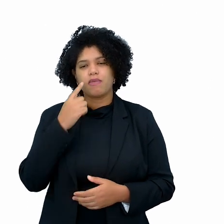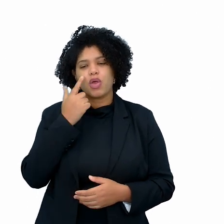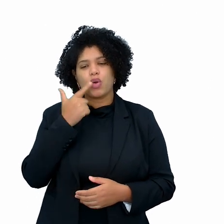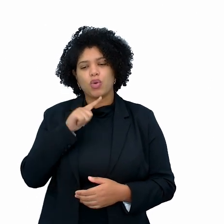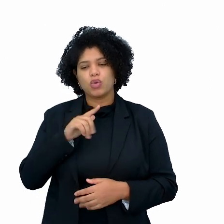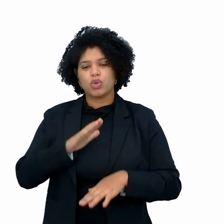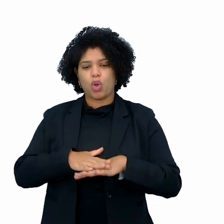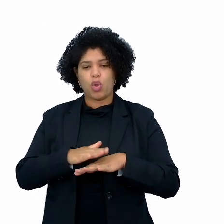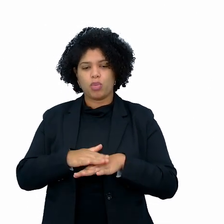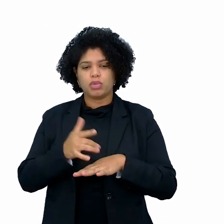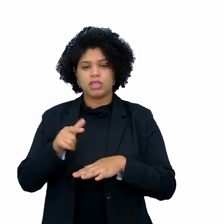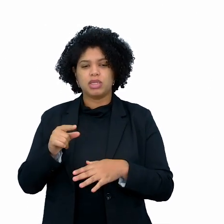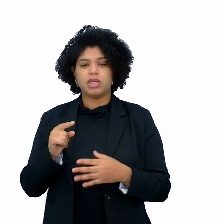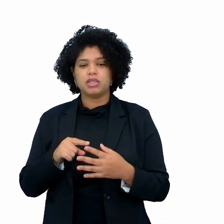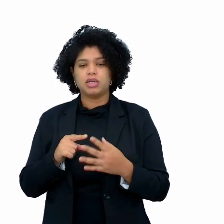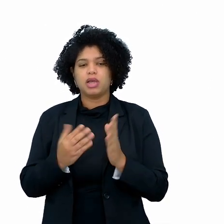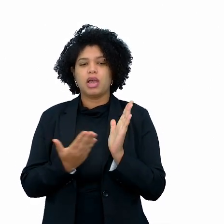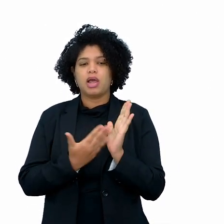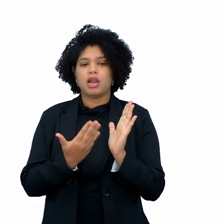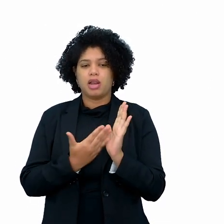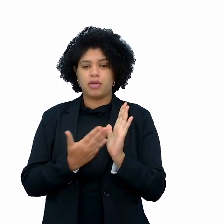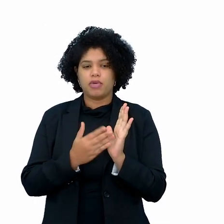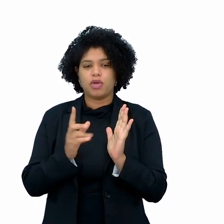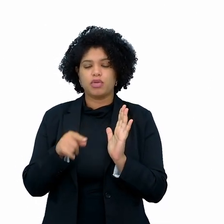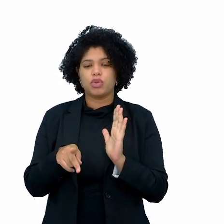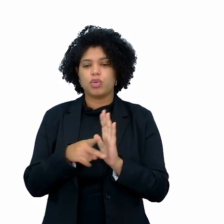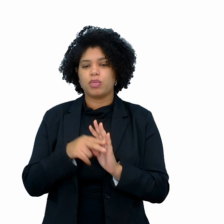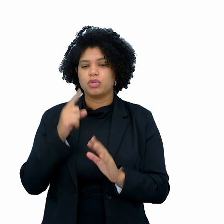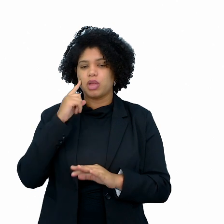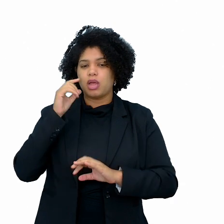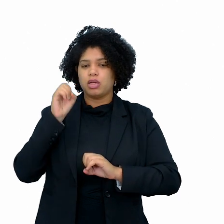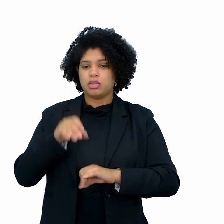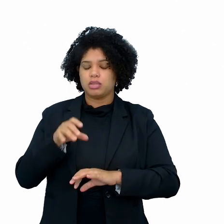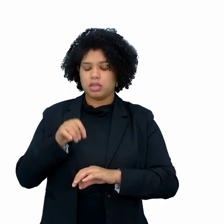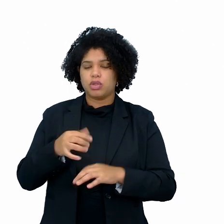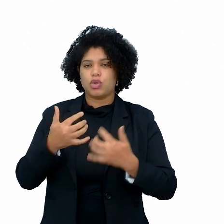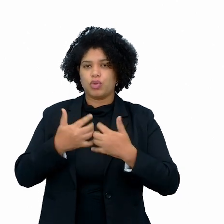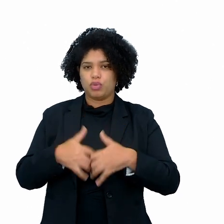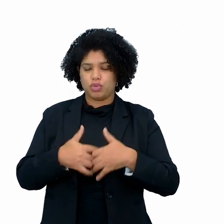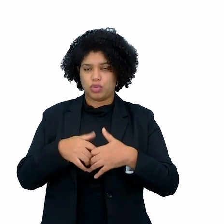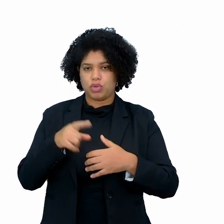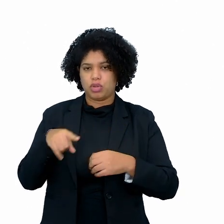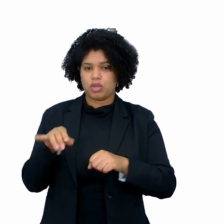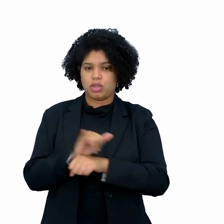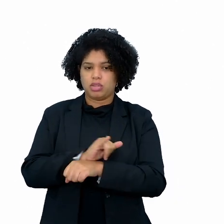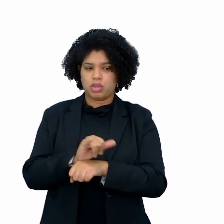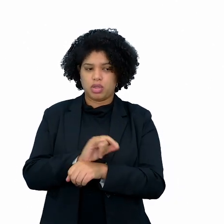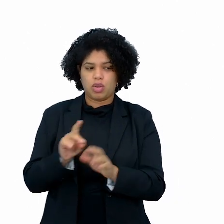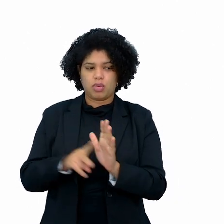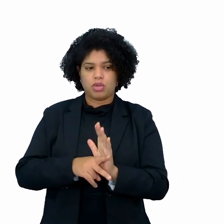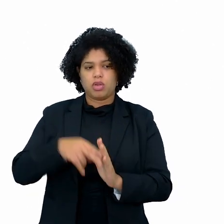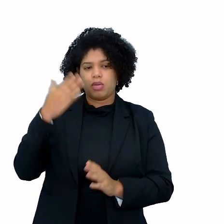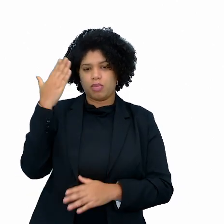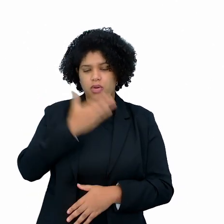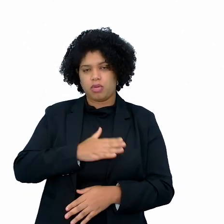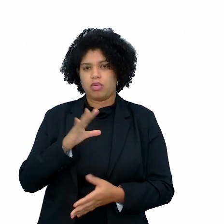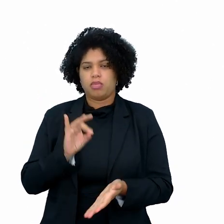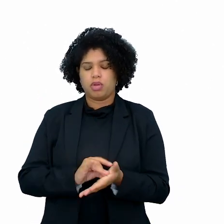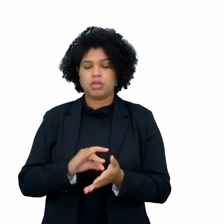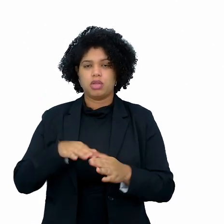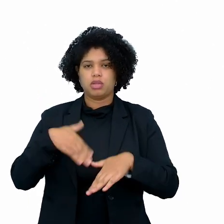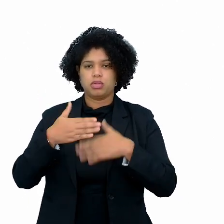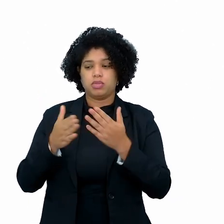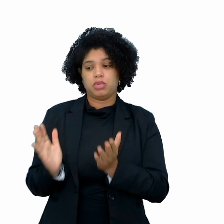né, é um livro chamado O Ensino que Funciona, Estratégias Baseadas em Evidências para Melhorar o Desempenho